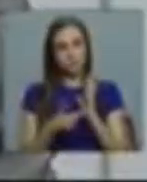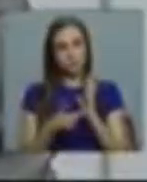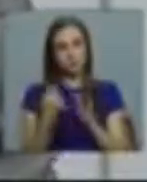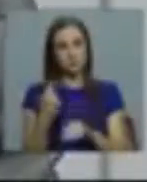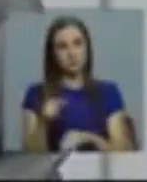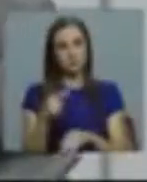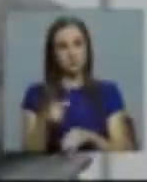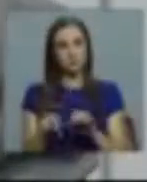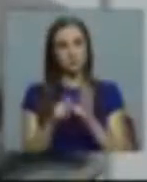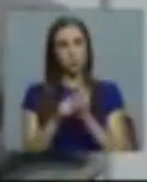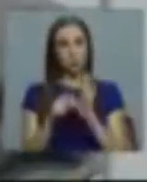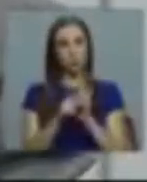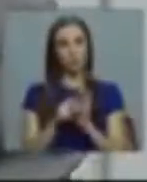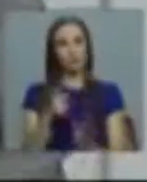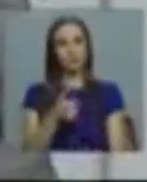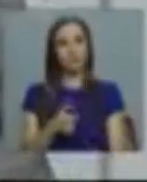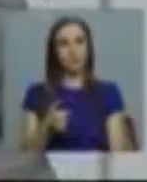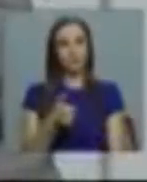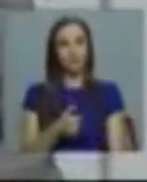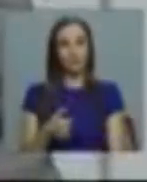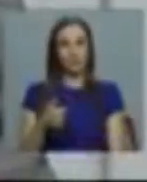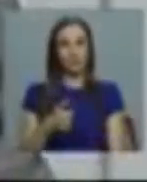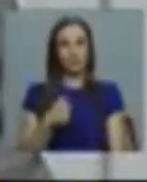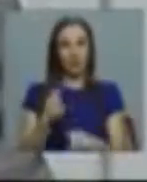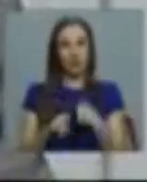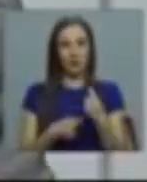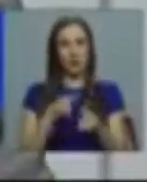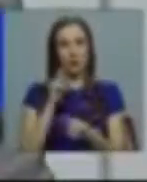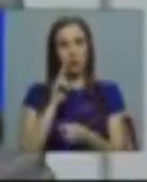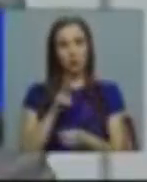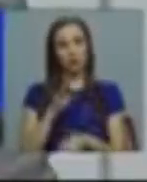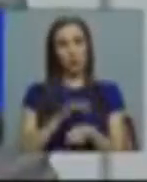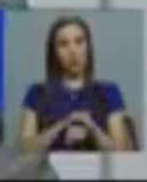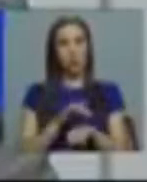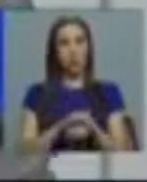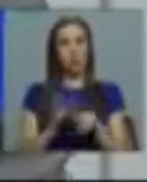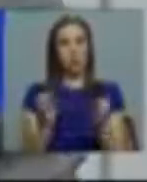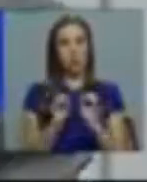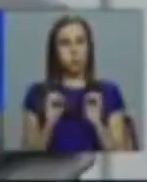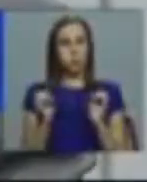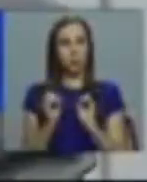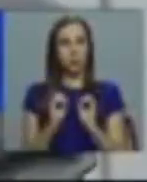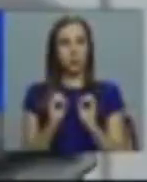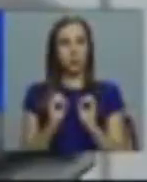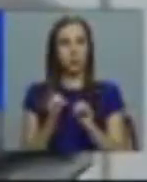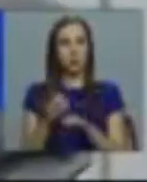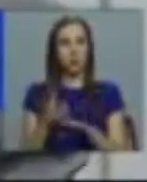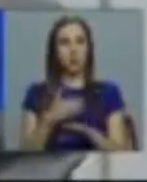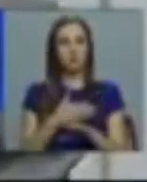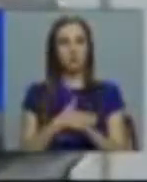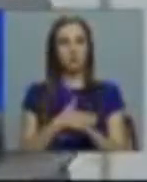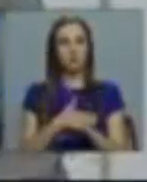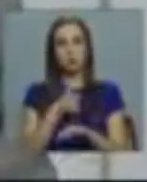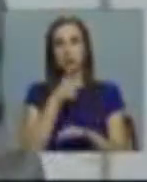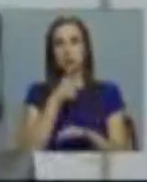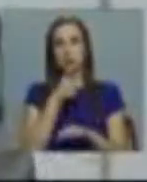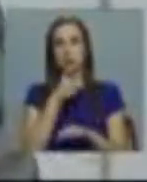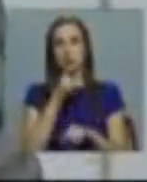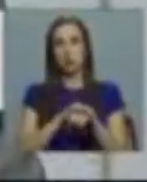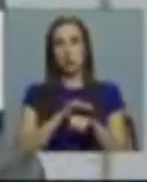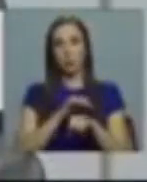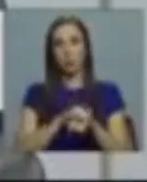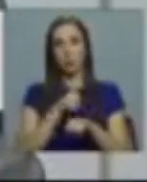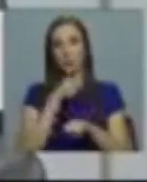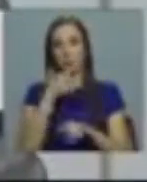no artigo 5º, que ninguém será considerado culpado antes do trânsito em julgado da